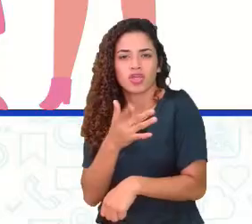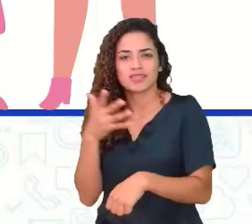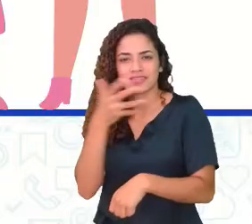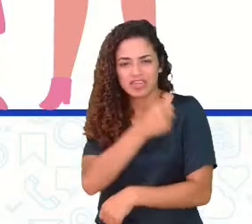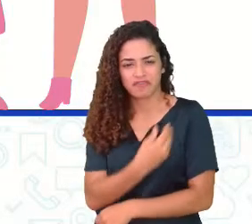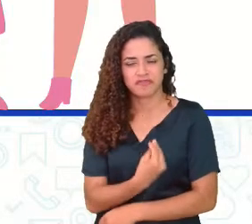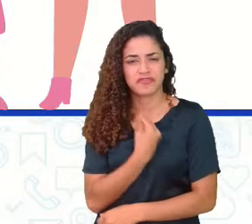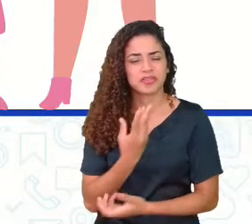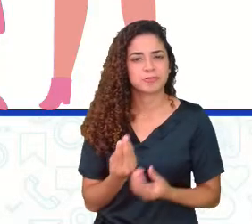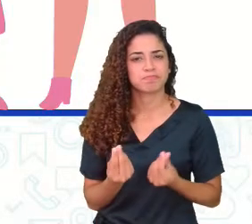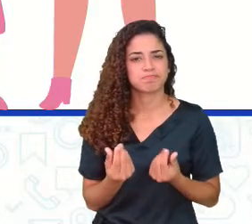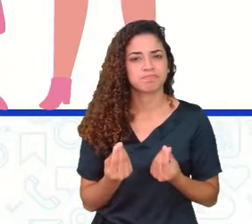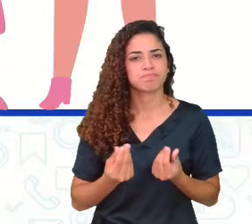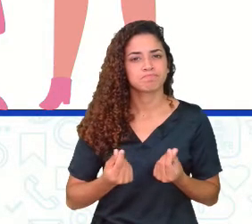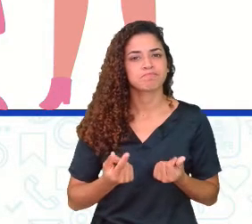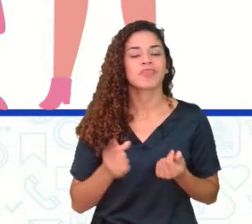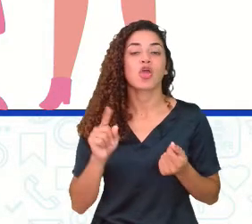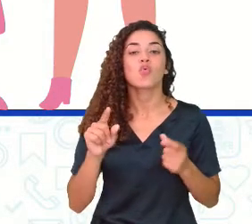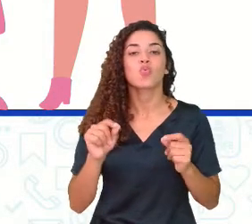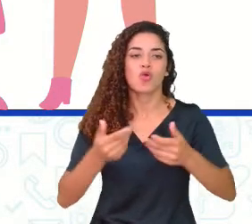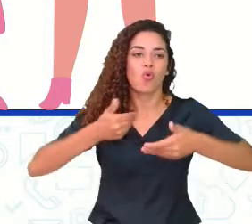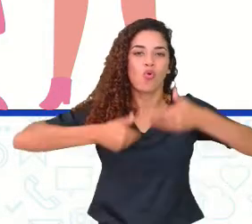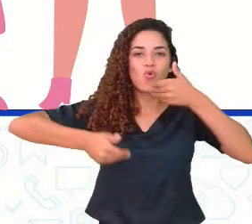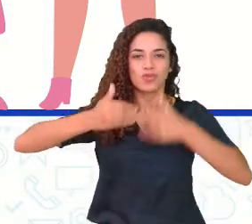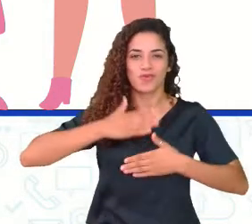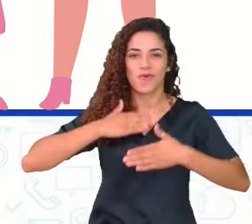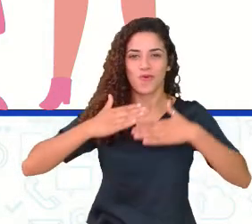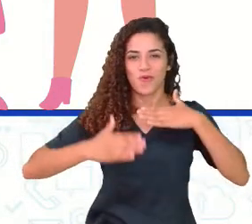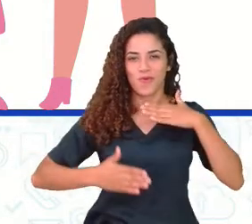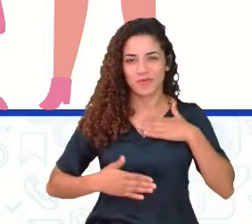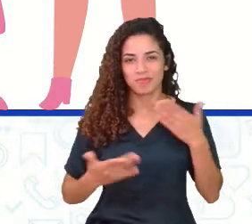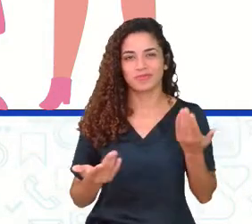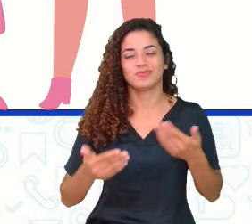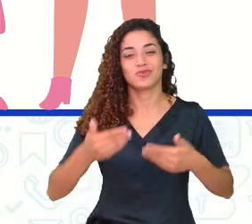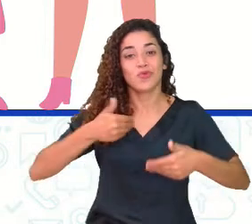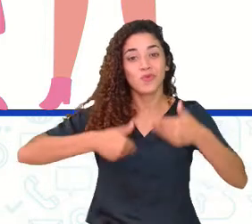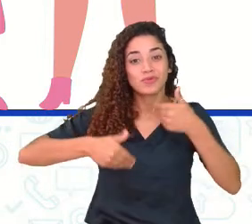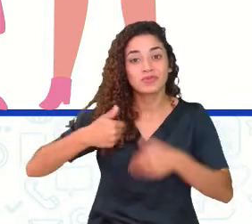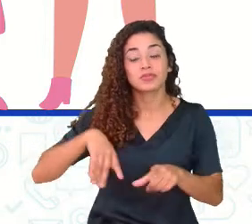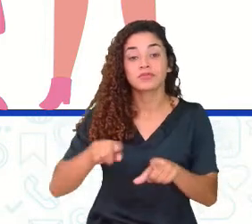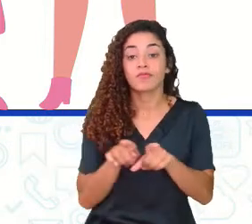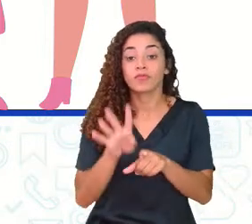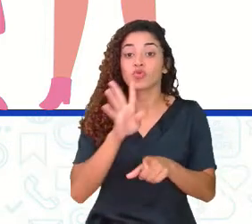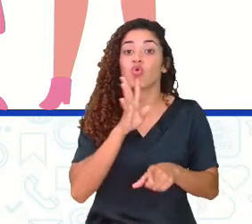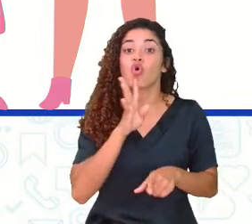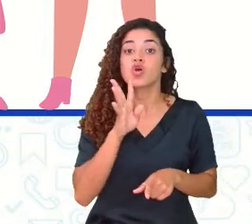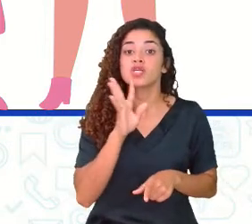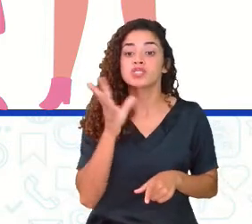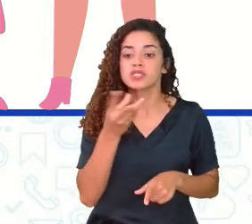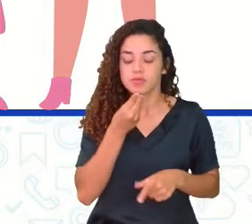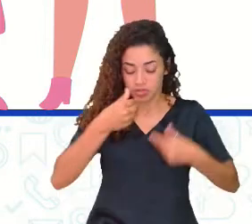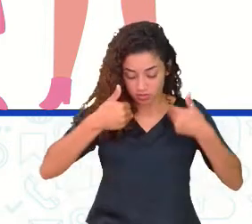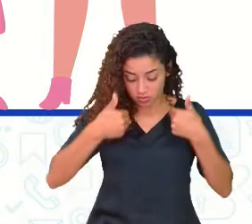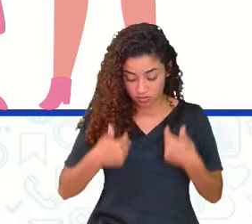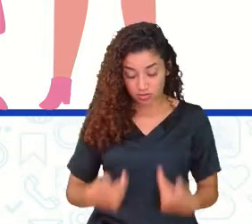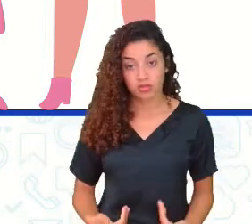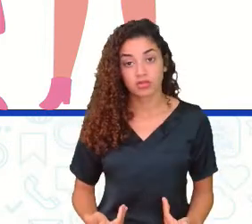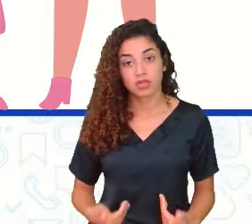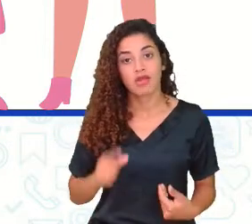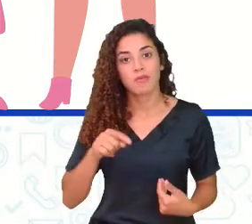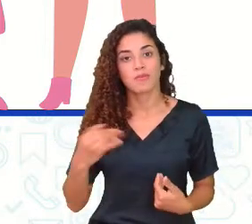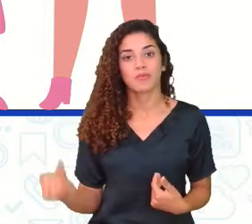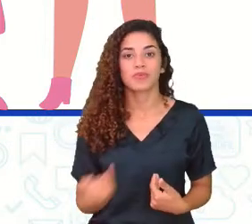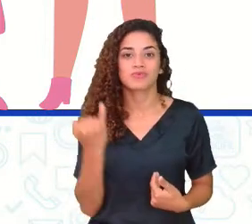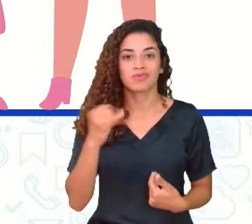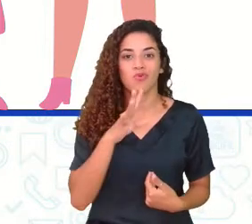volto para vocês o cuidado com o corpo, né? O cuidado, o conhecer o corpo. Então, como é importante a gente